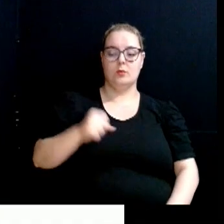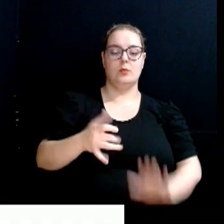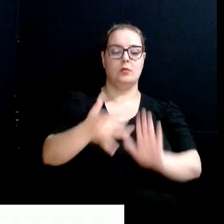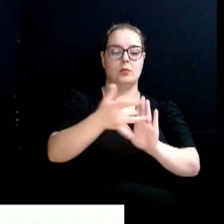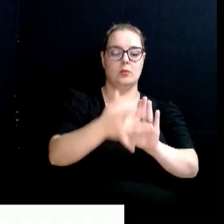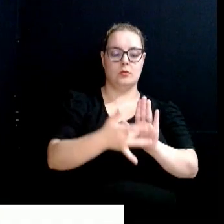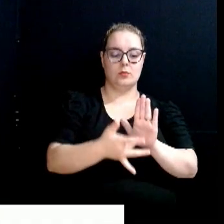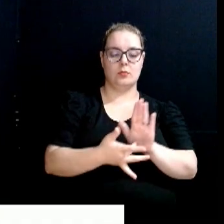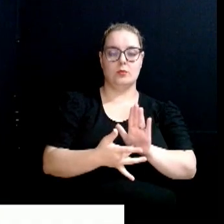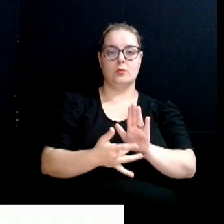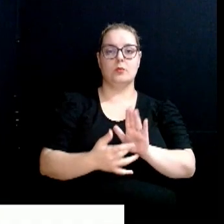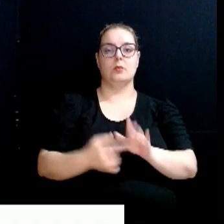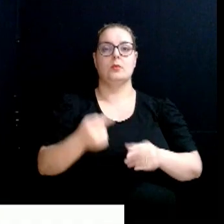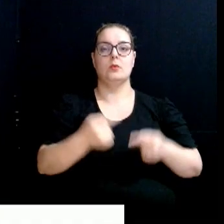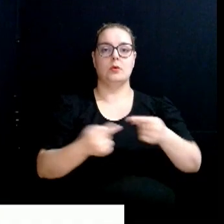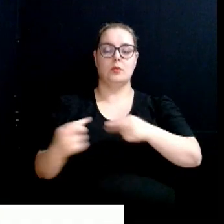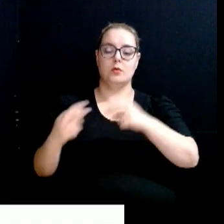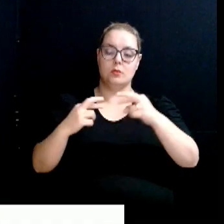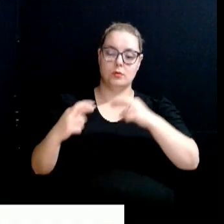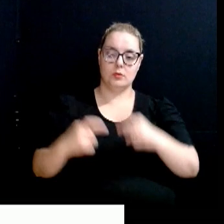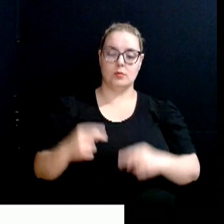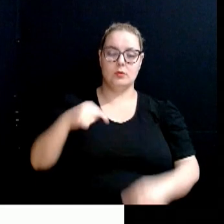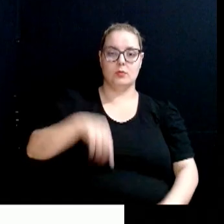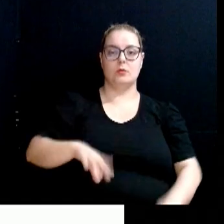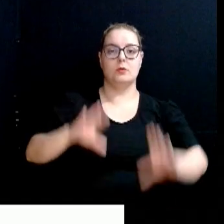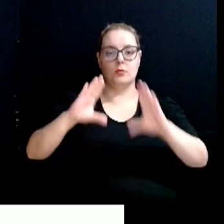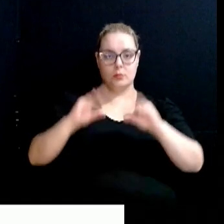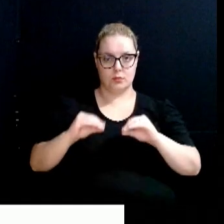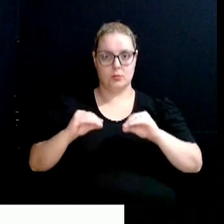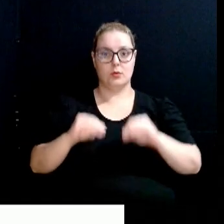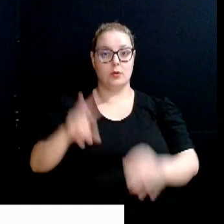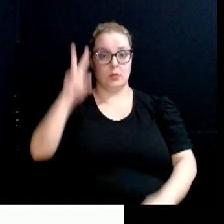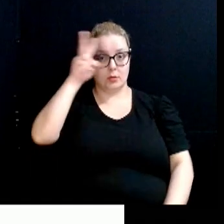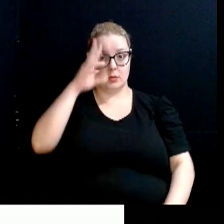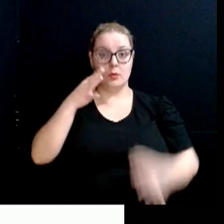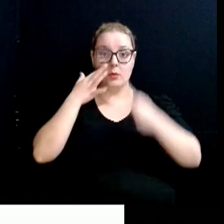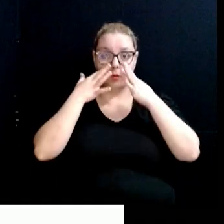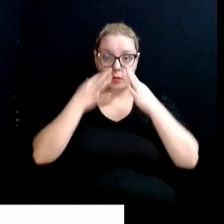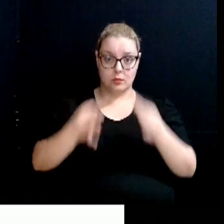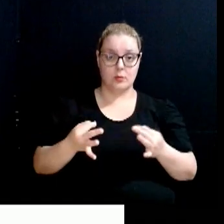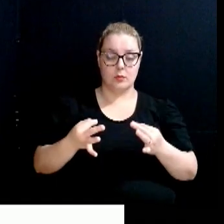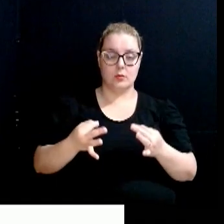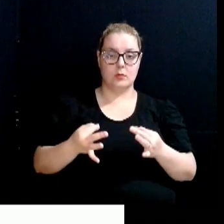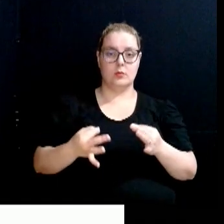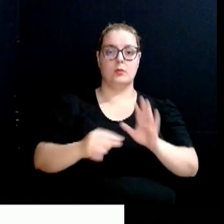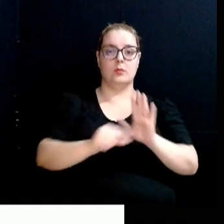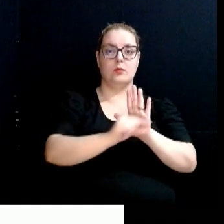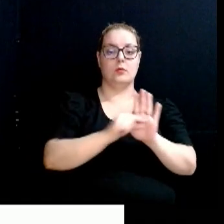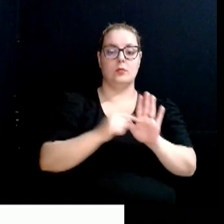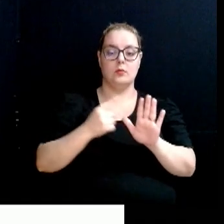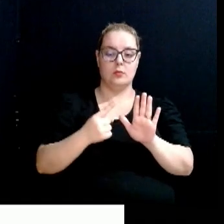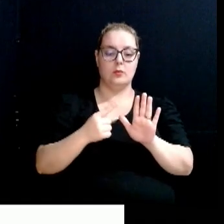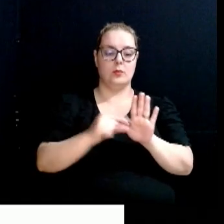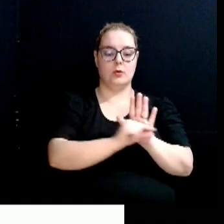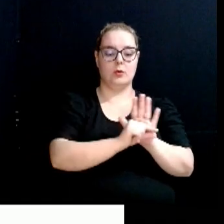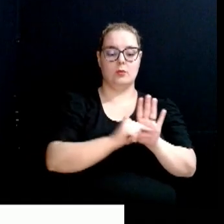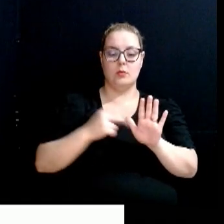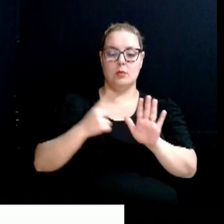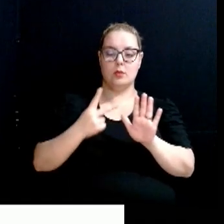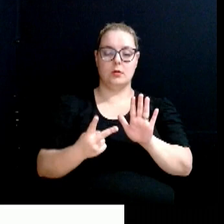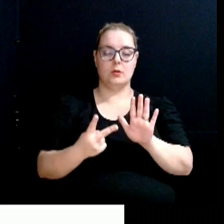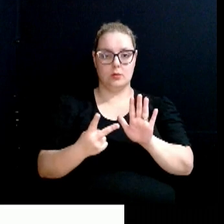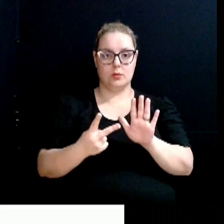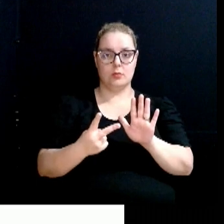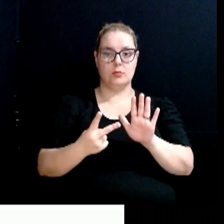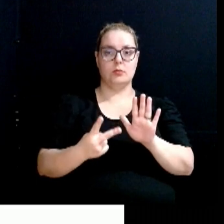deverão ser analisados nessa noite. Lembrando, olha, atenção hoje, o item 1 e o item 2, que são 2 itens